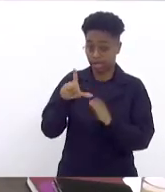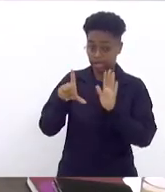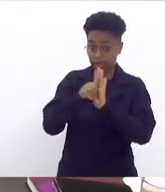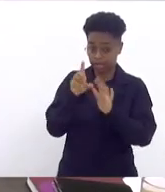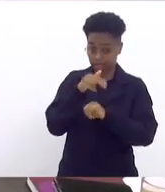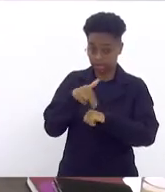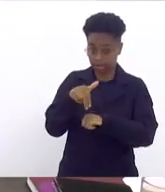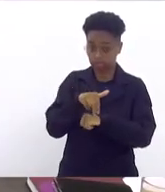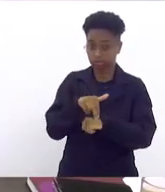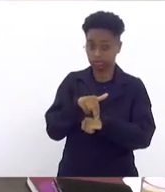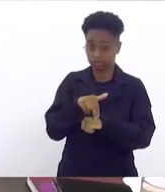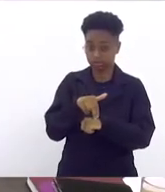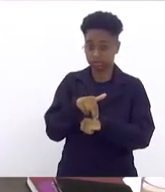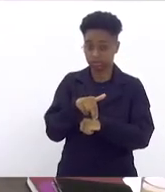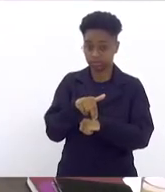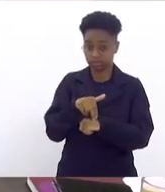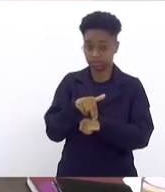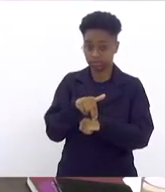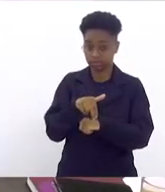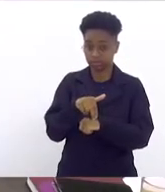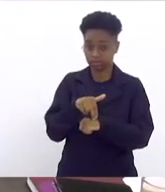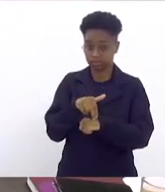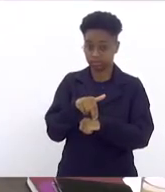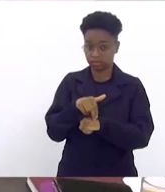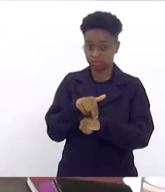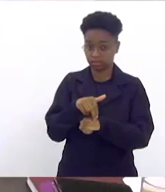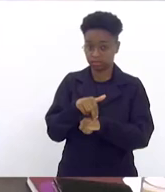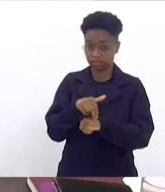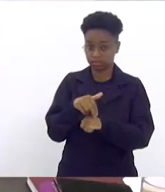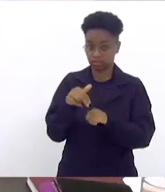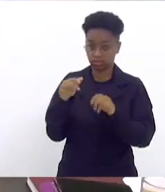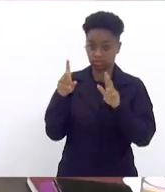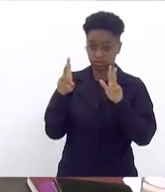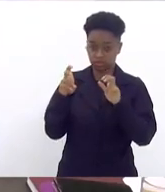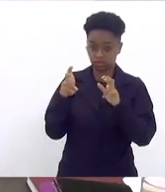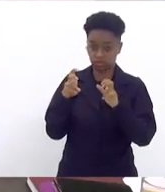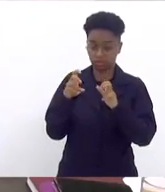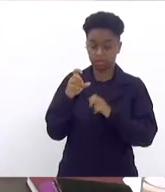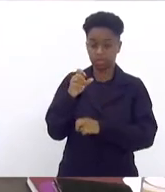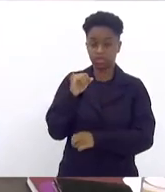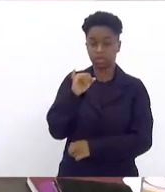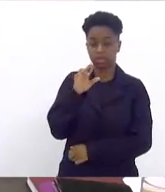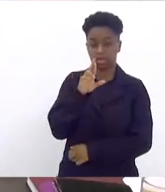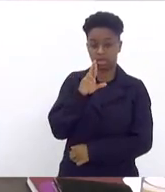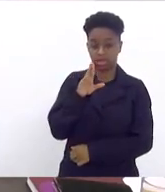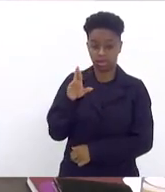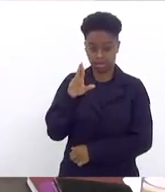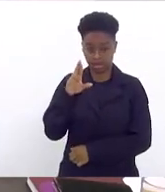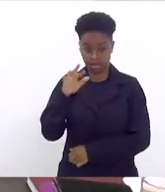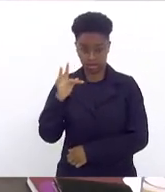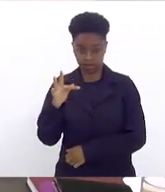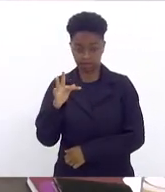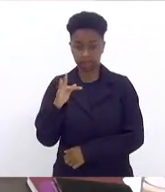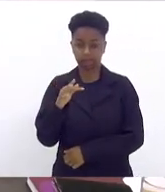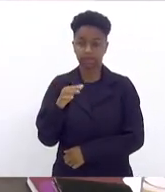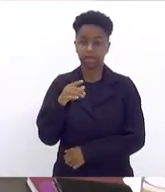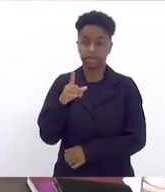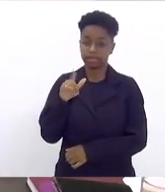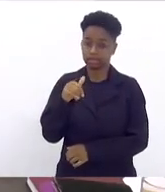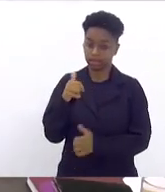nacional de abatimento de imposto de renda se respalda, os impostos de